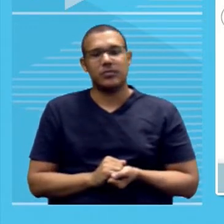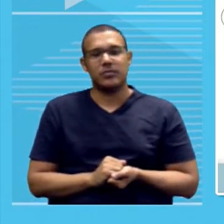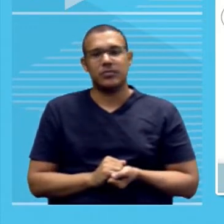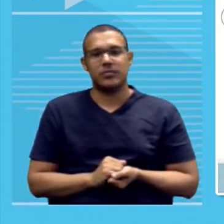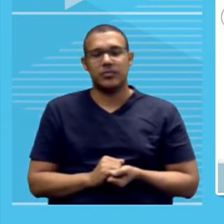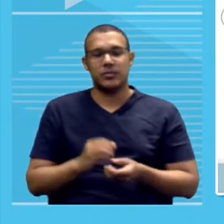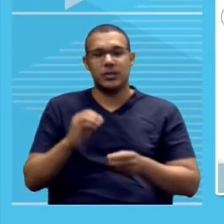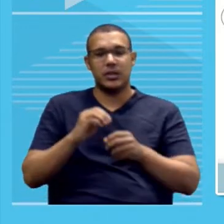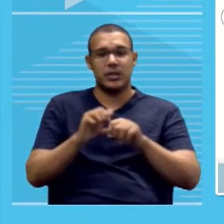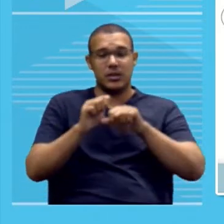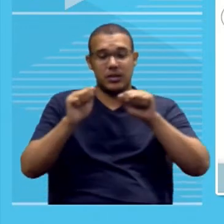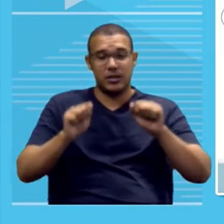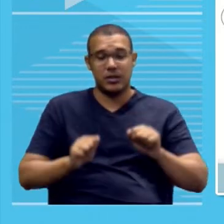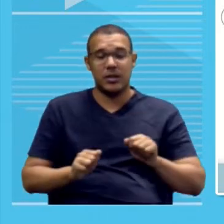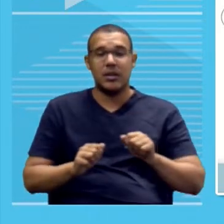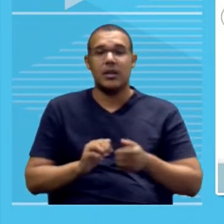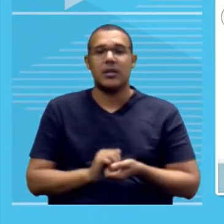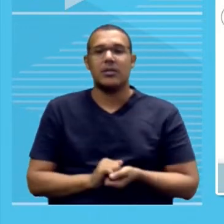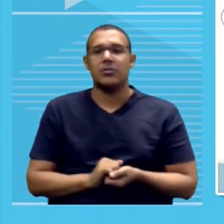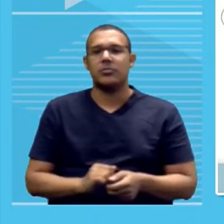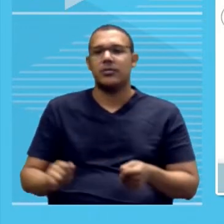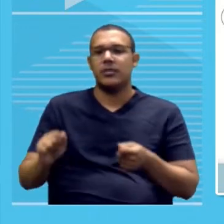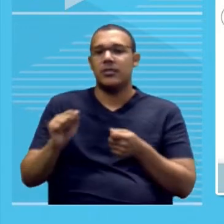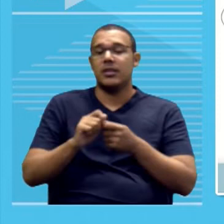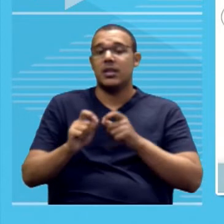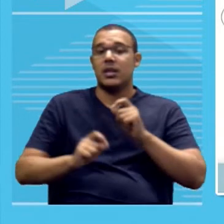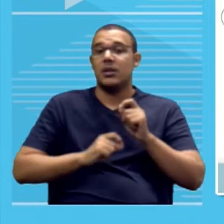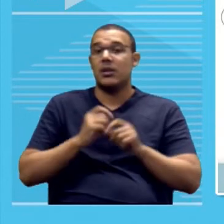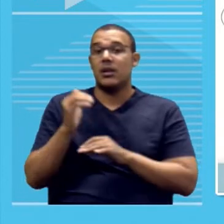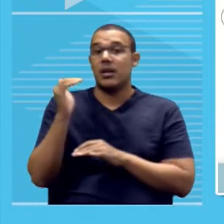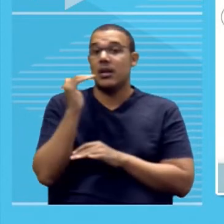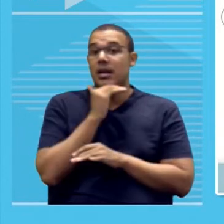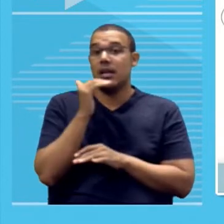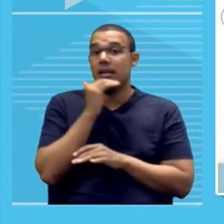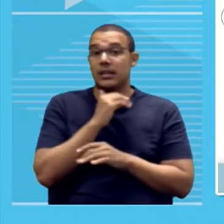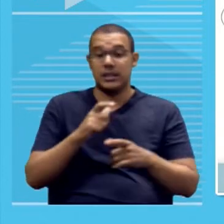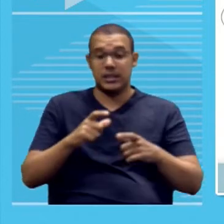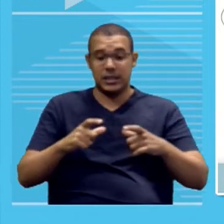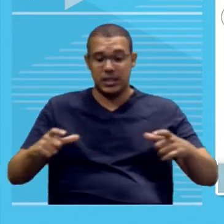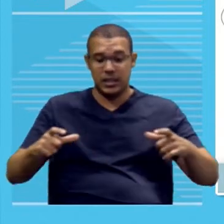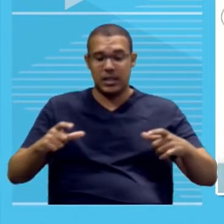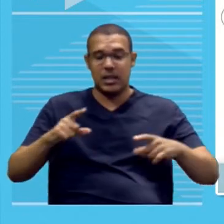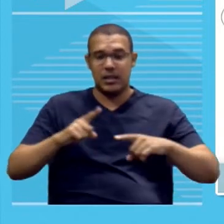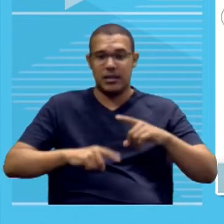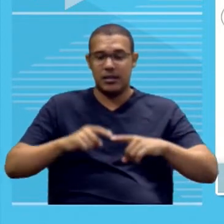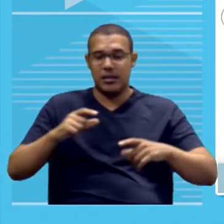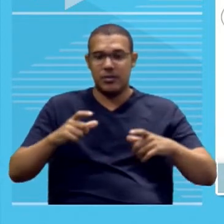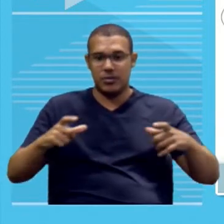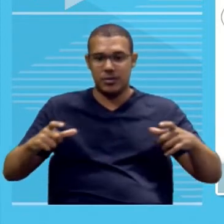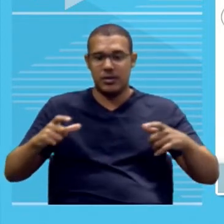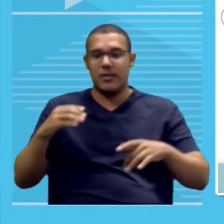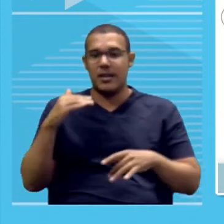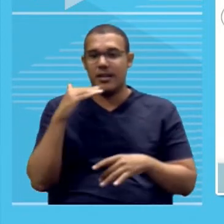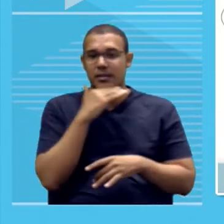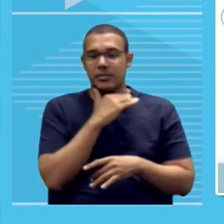e vai fazer com que você tenha um aquecimento daquele material, tá bom? Esse aquecimento é gerado